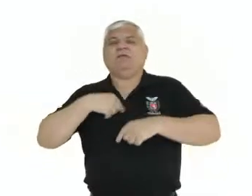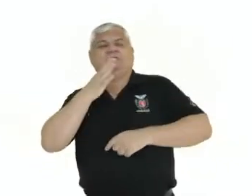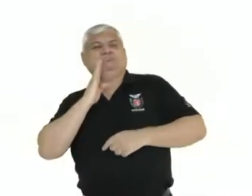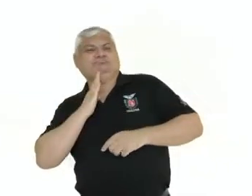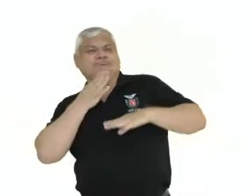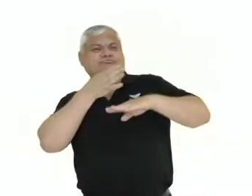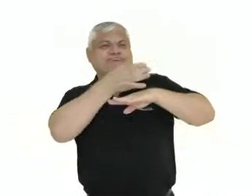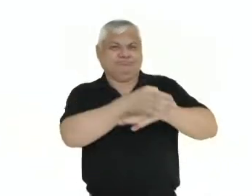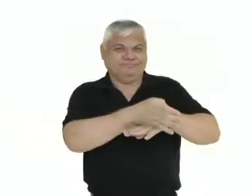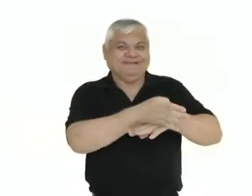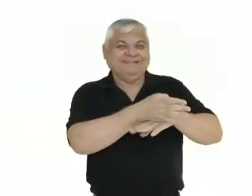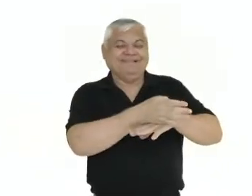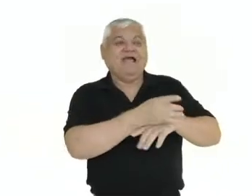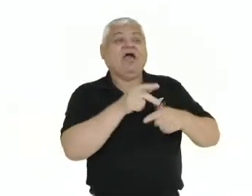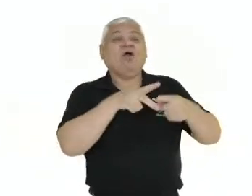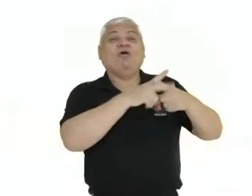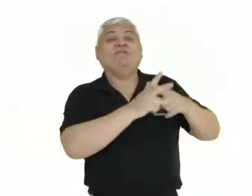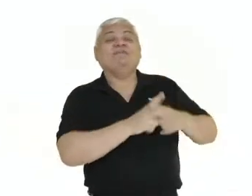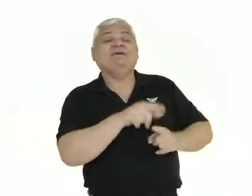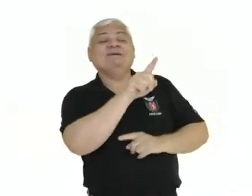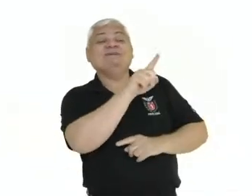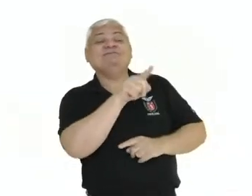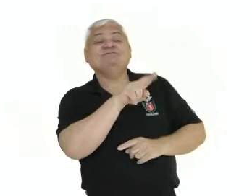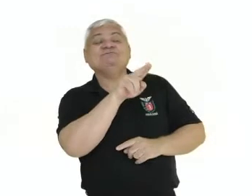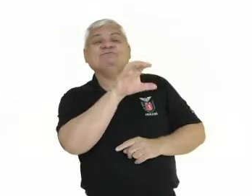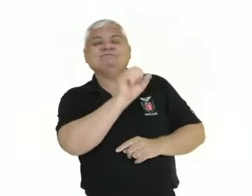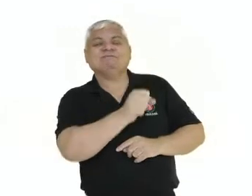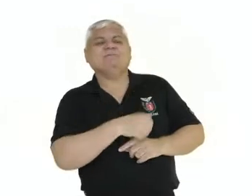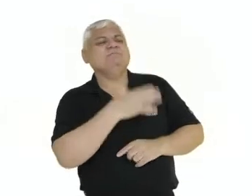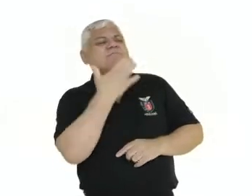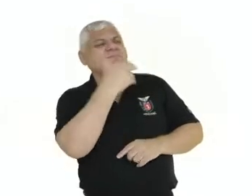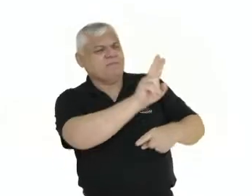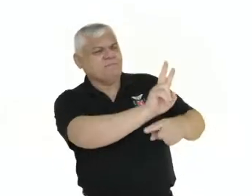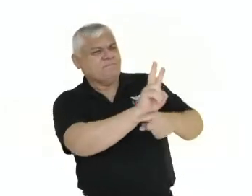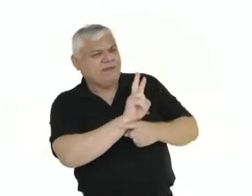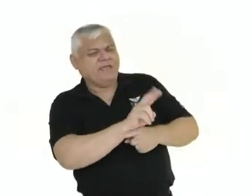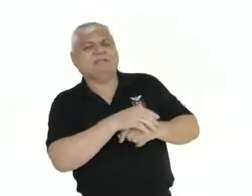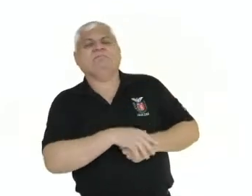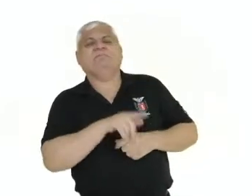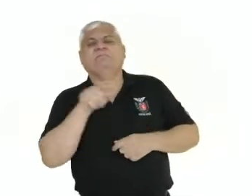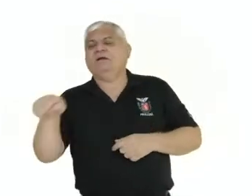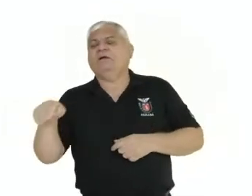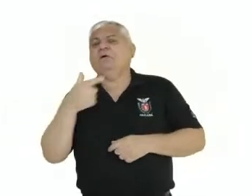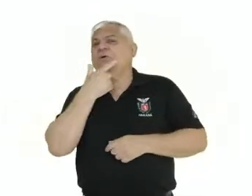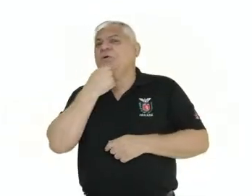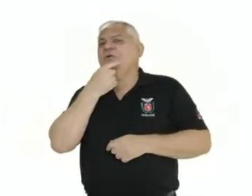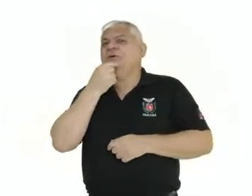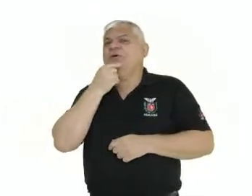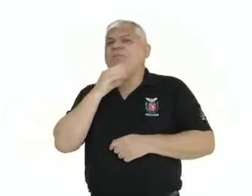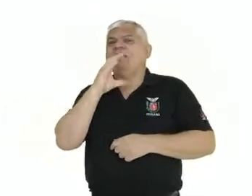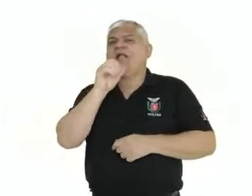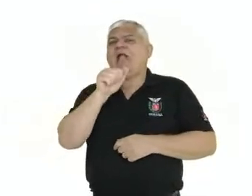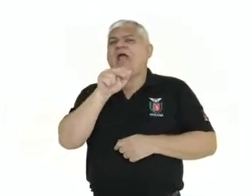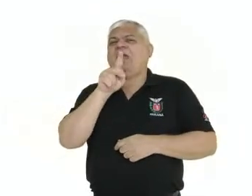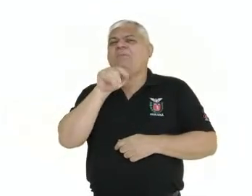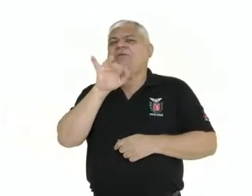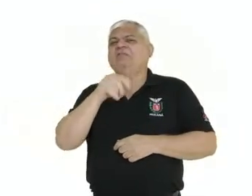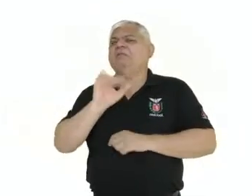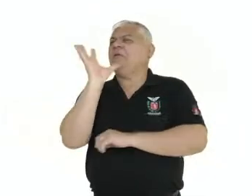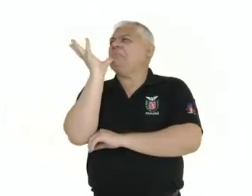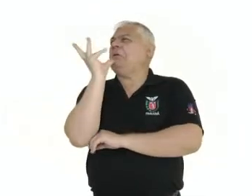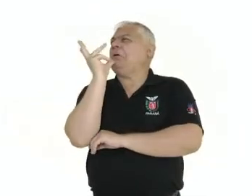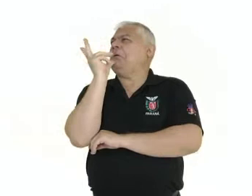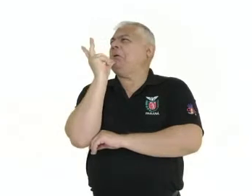empréstimo. Mas tantas lhe fizeram, demorando a entrega ou ficando com as ferramentas algumas